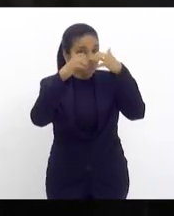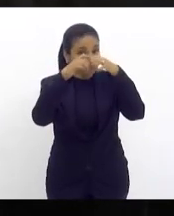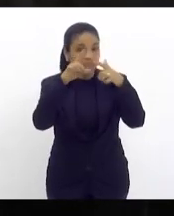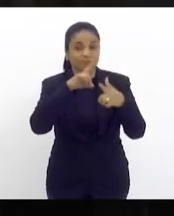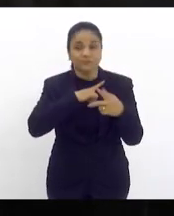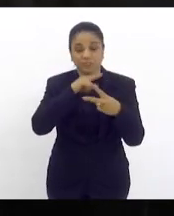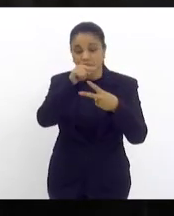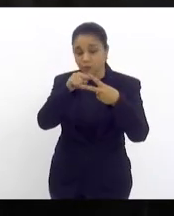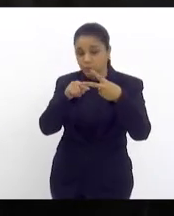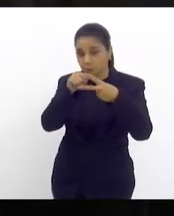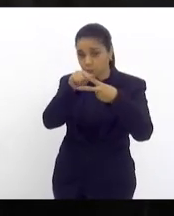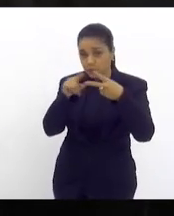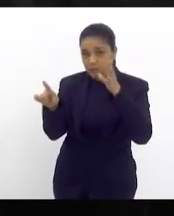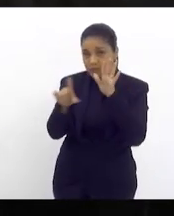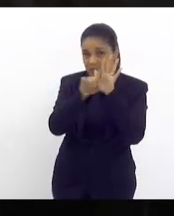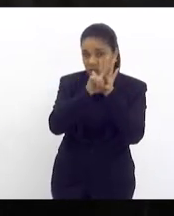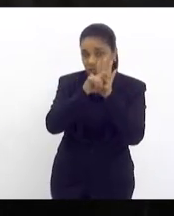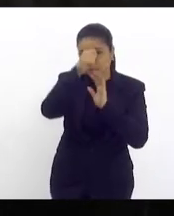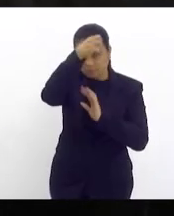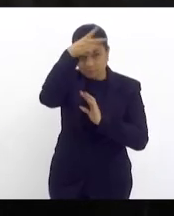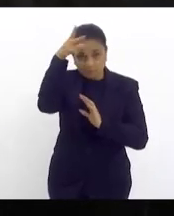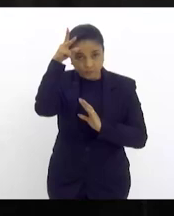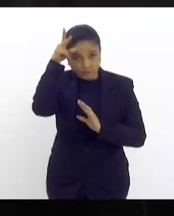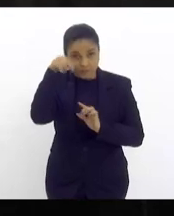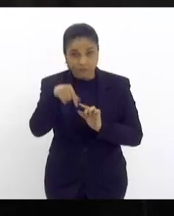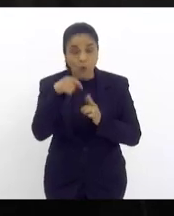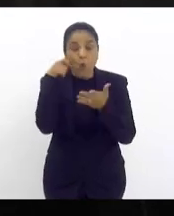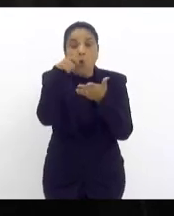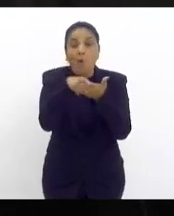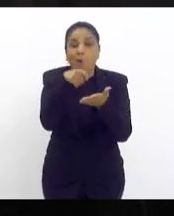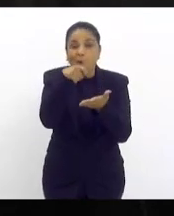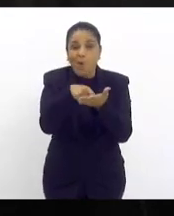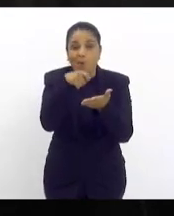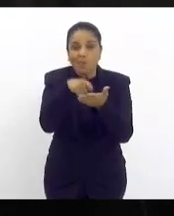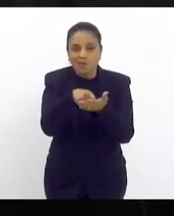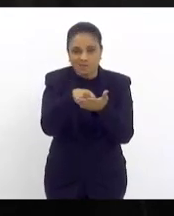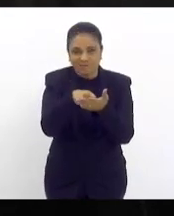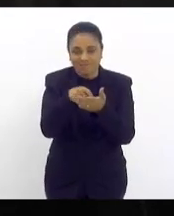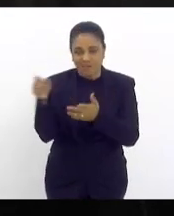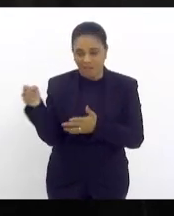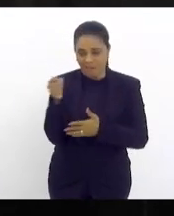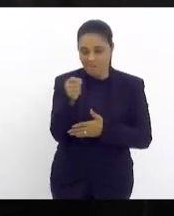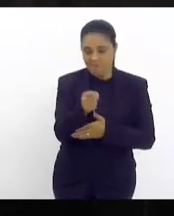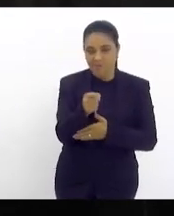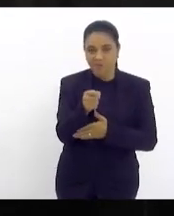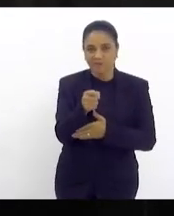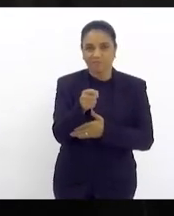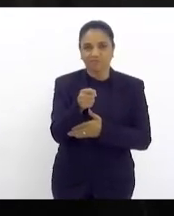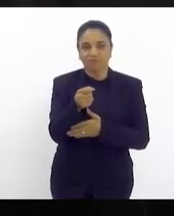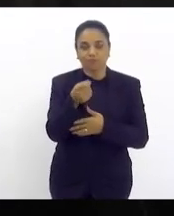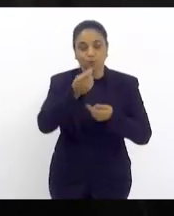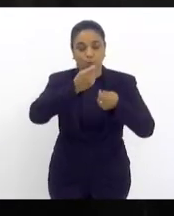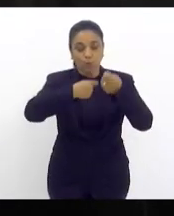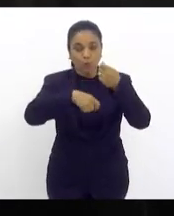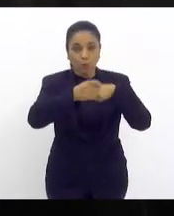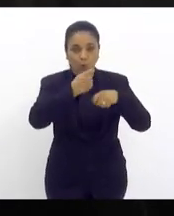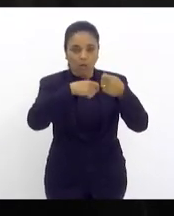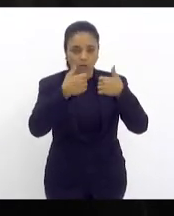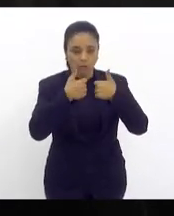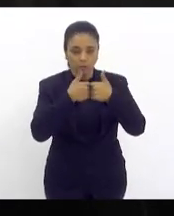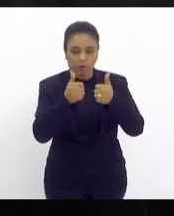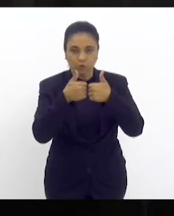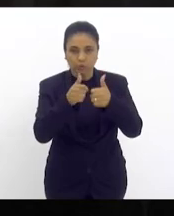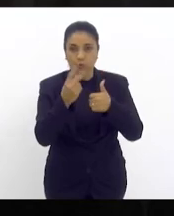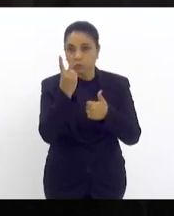temos duas Leis Municipais que obrigam a presença dos cobradores nos carros com mais de duas